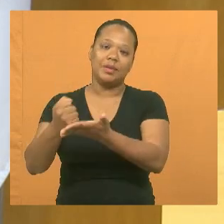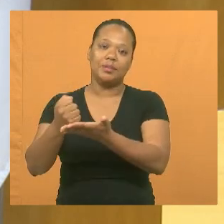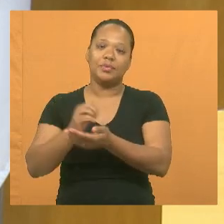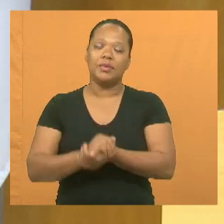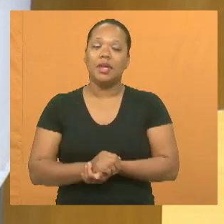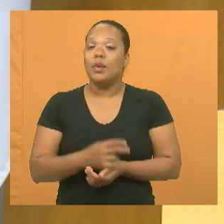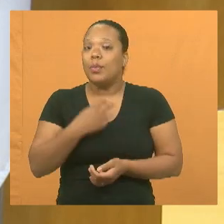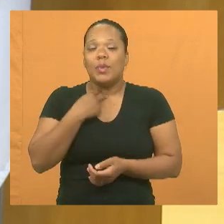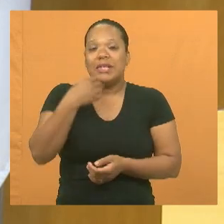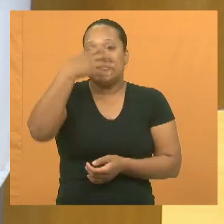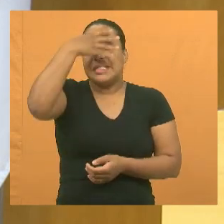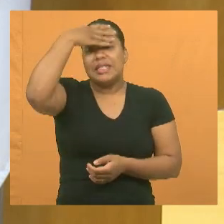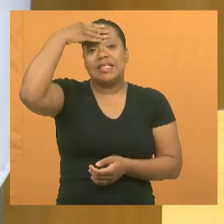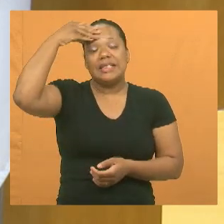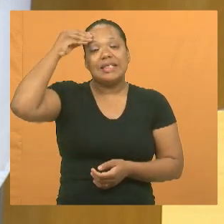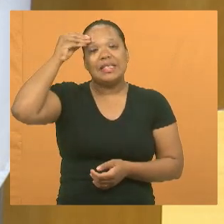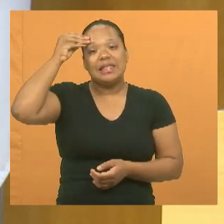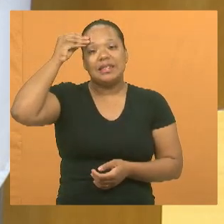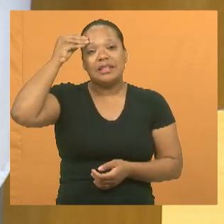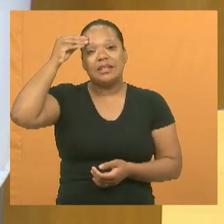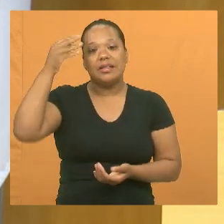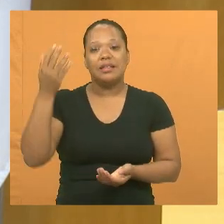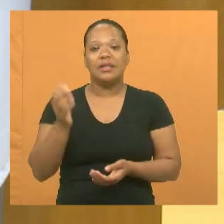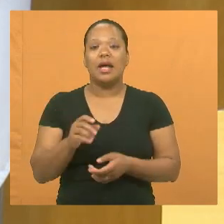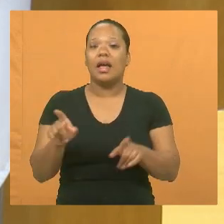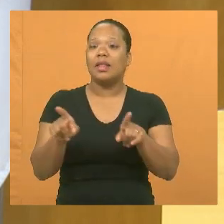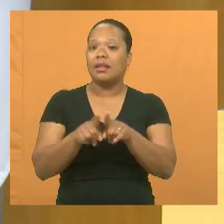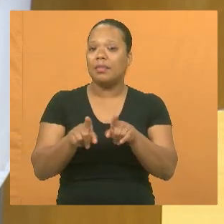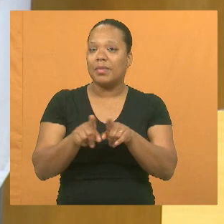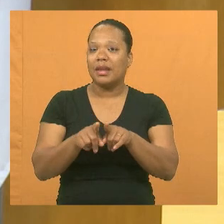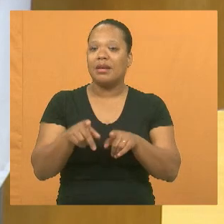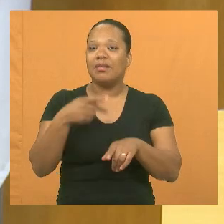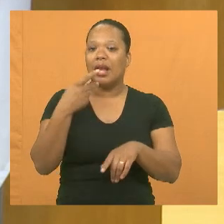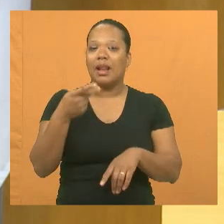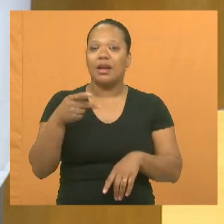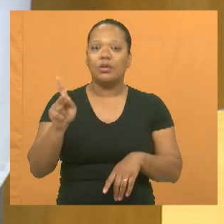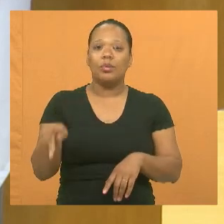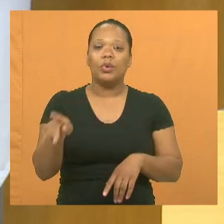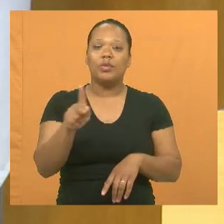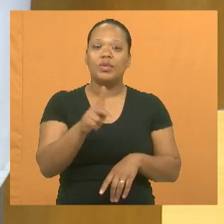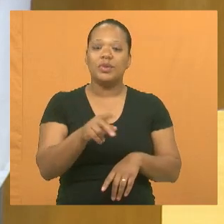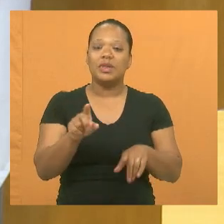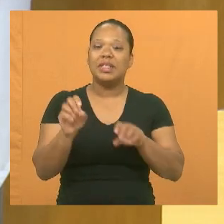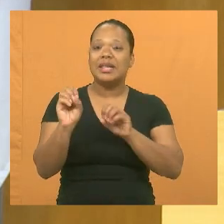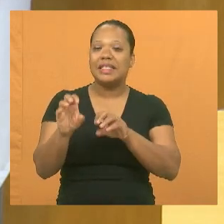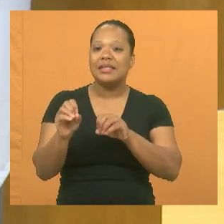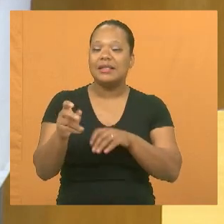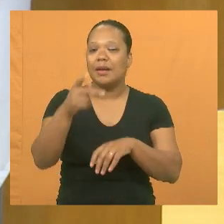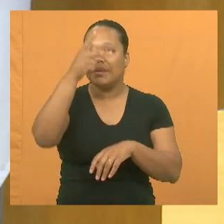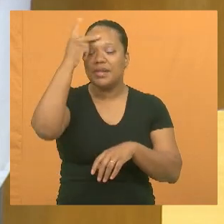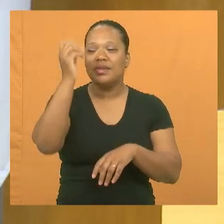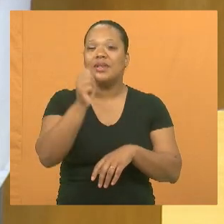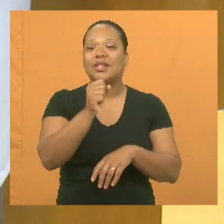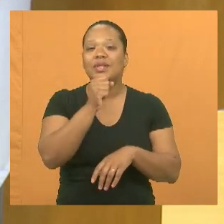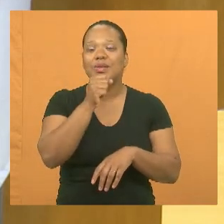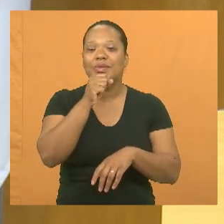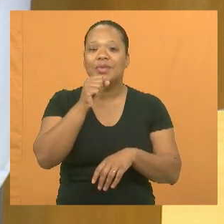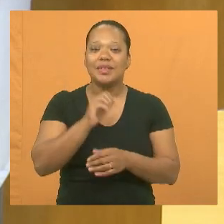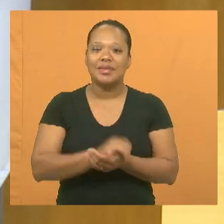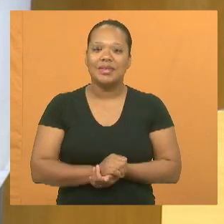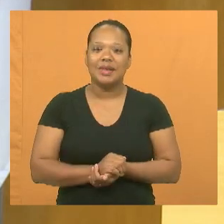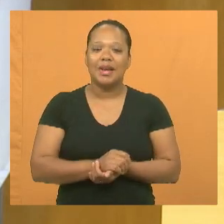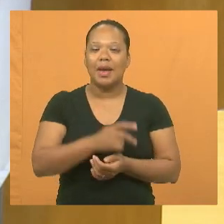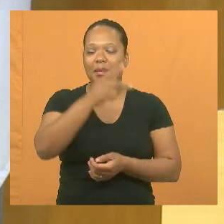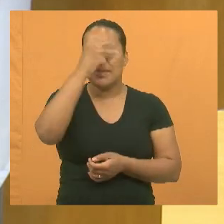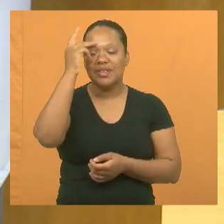não posso esquecer de falar também do professor que dá aula para os idosos, aqueles adultos que já estão